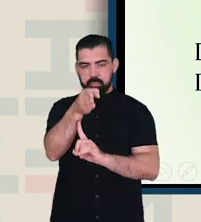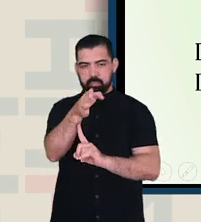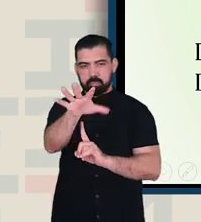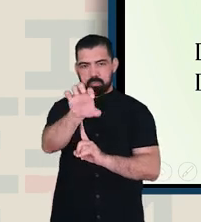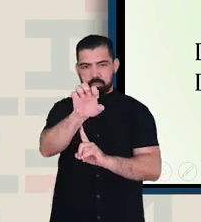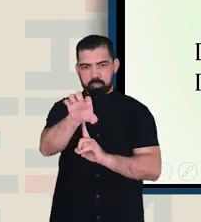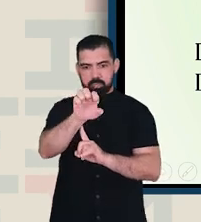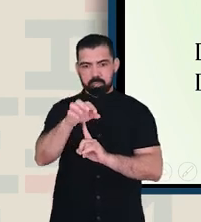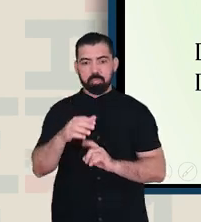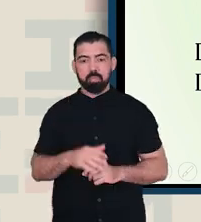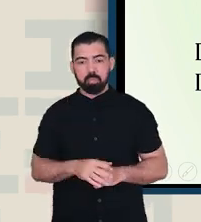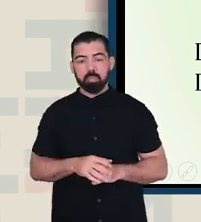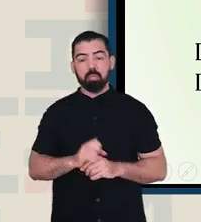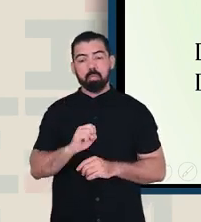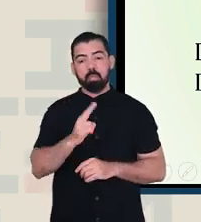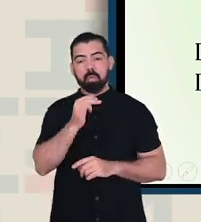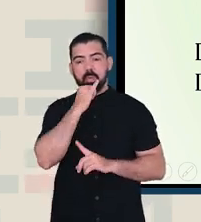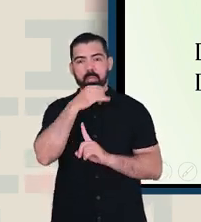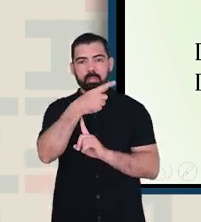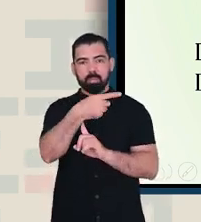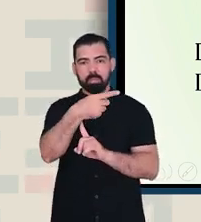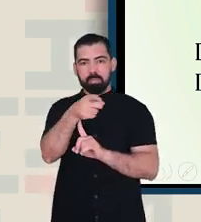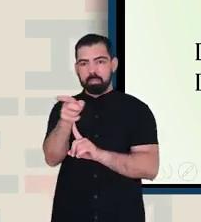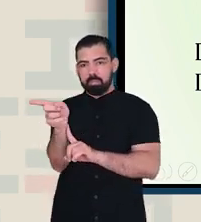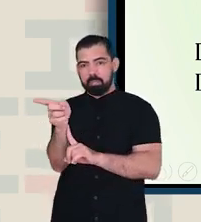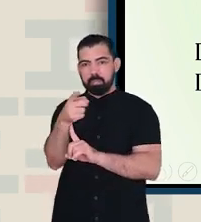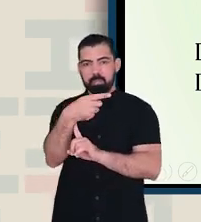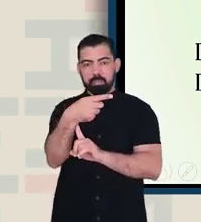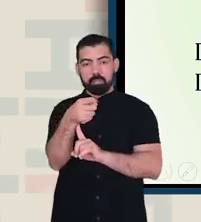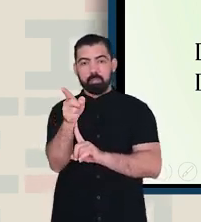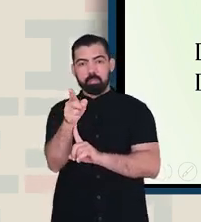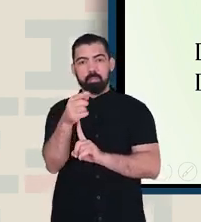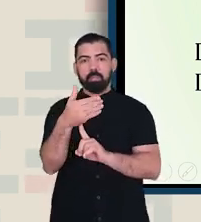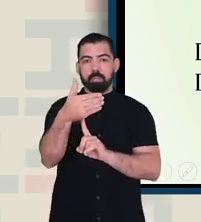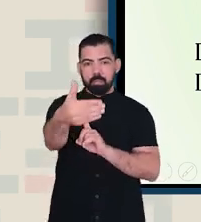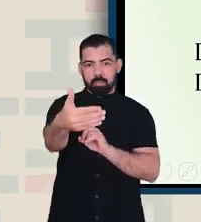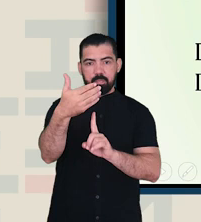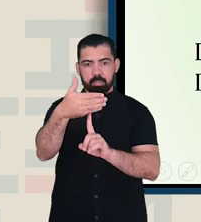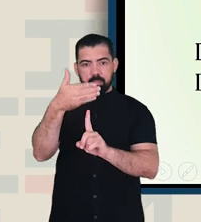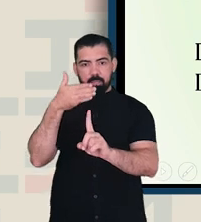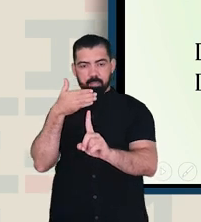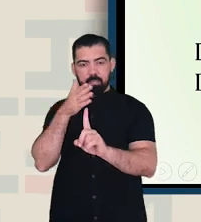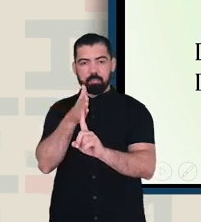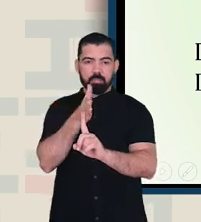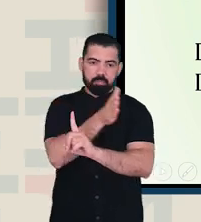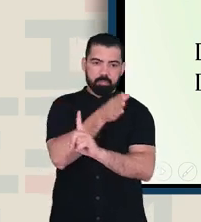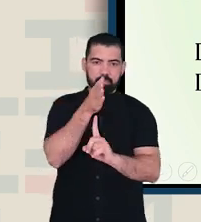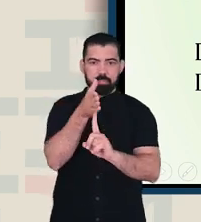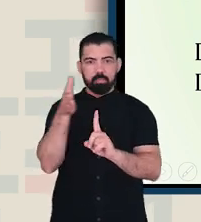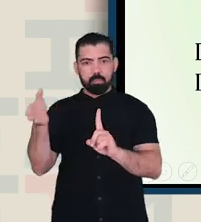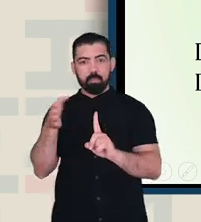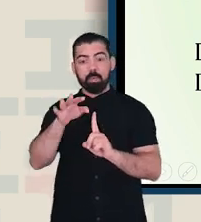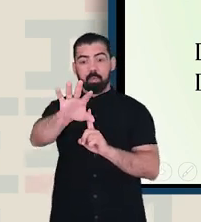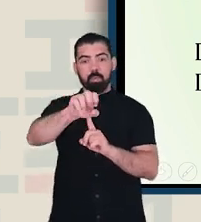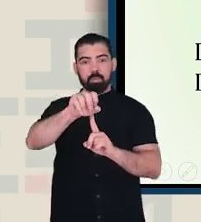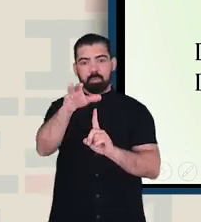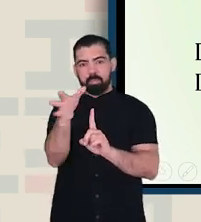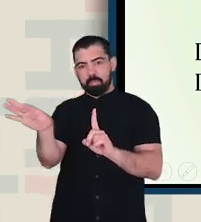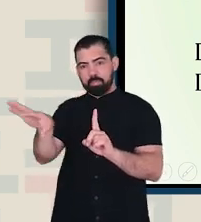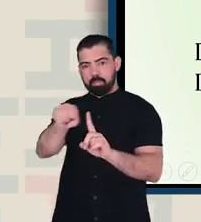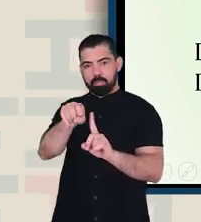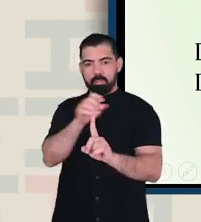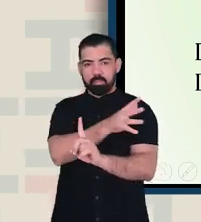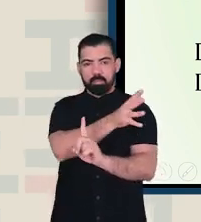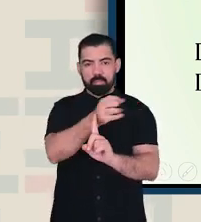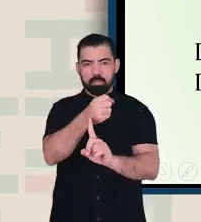cardioide, um pouco para os lados e bastante para frente, supercardioide, mais para frente do que para os costados e para trás,